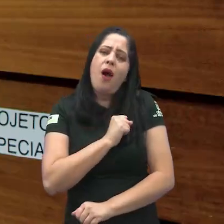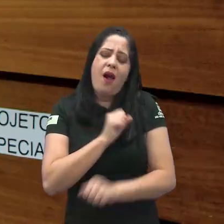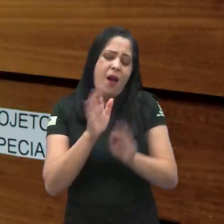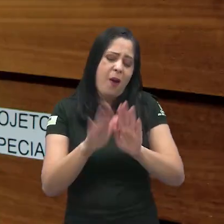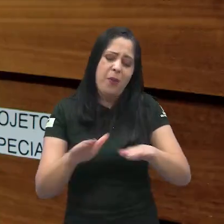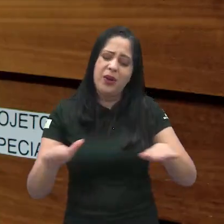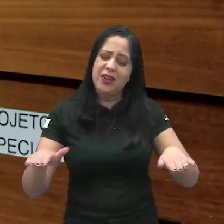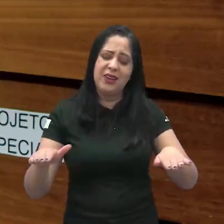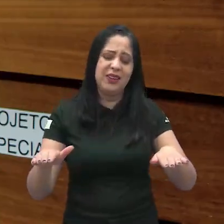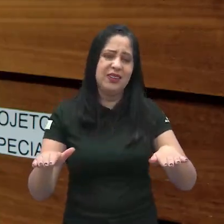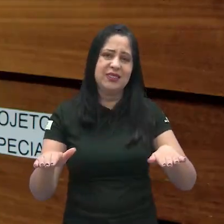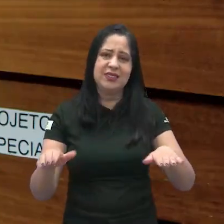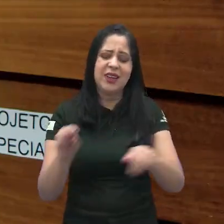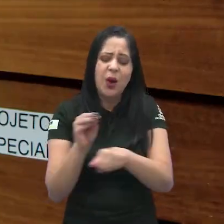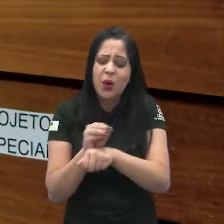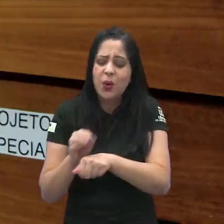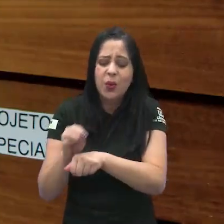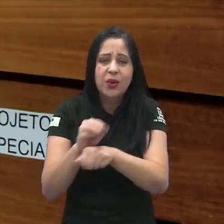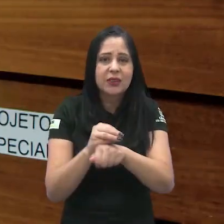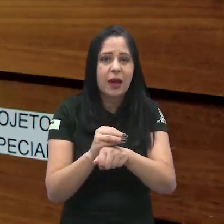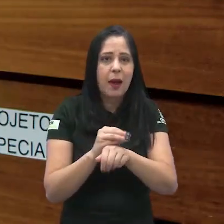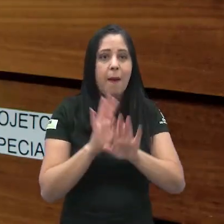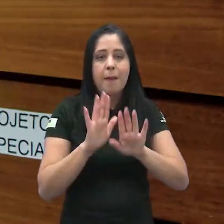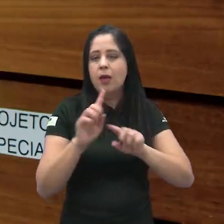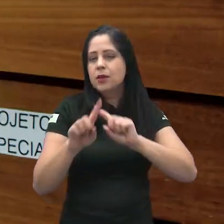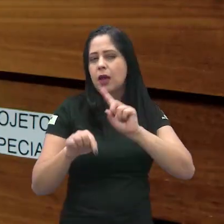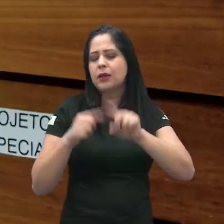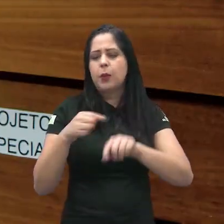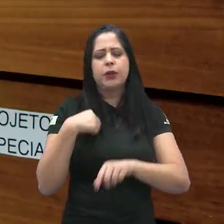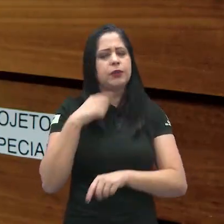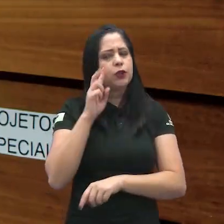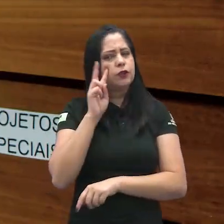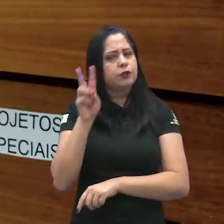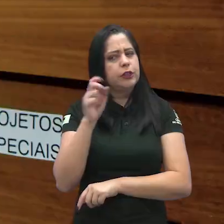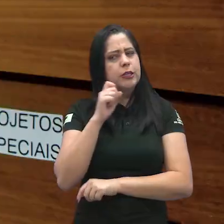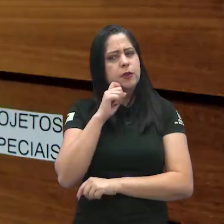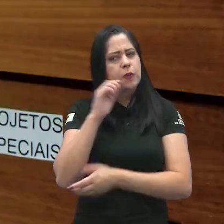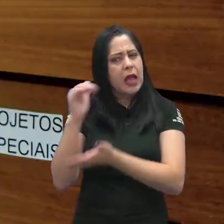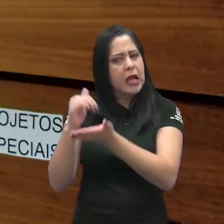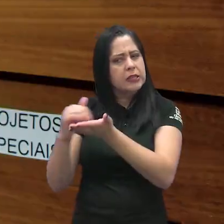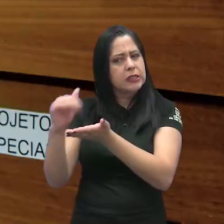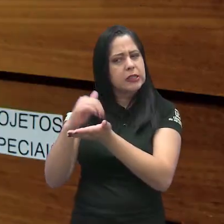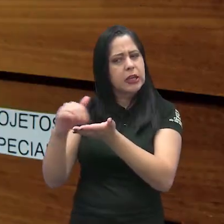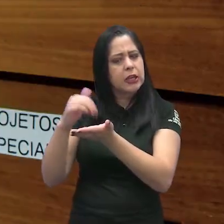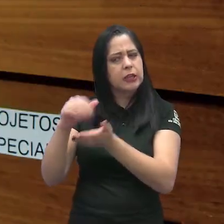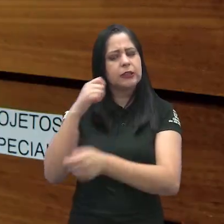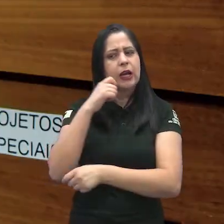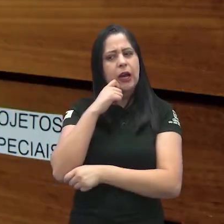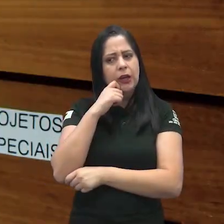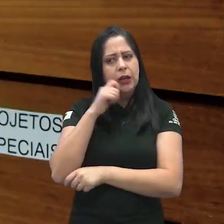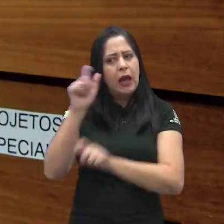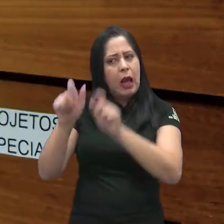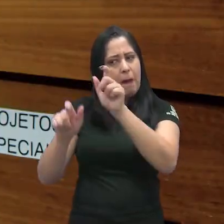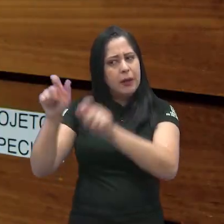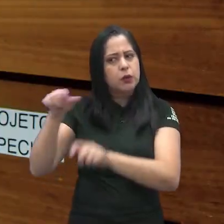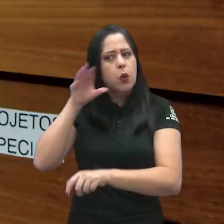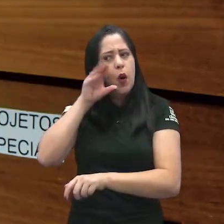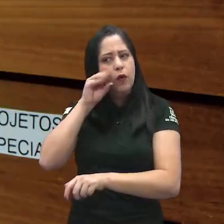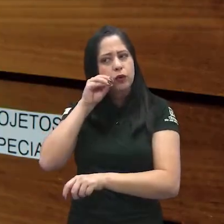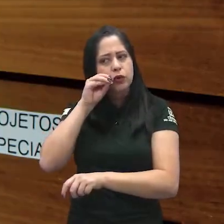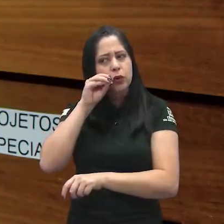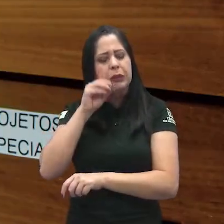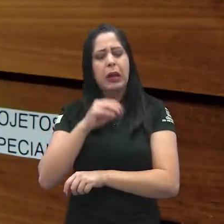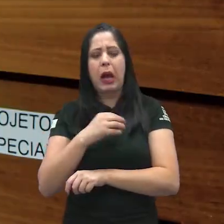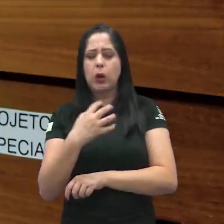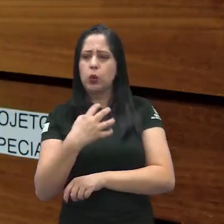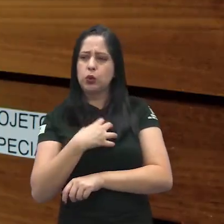aí eu comecei a olhar com mais carinho a secretaria, as pessoas que estavam aqui, como elas eram acolhedoras, como aqui